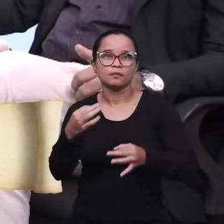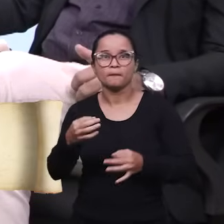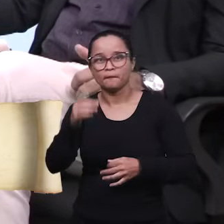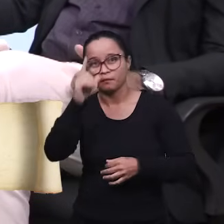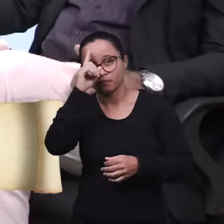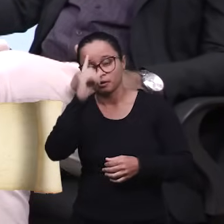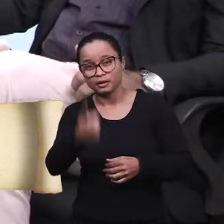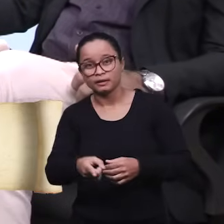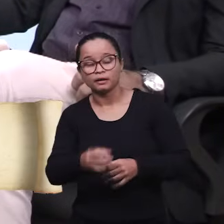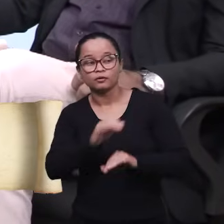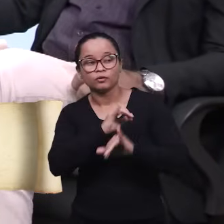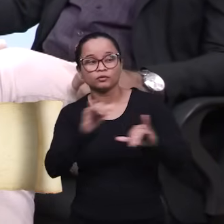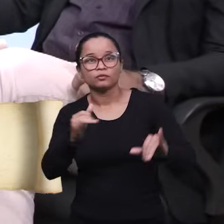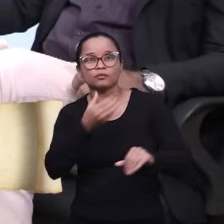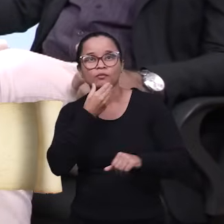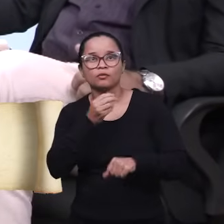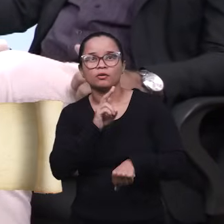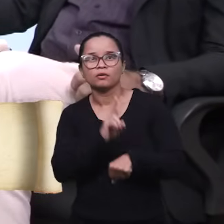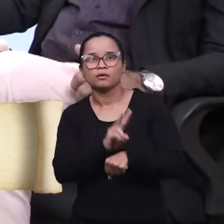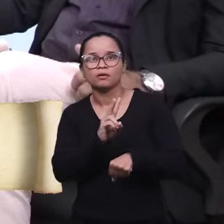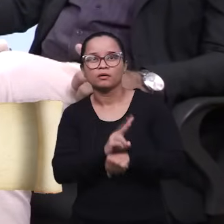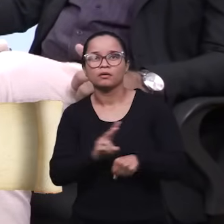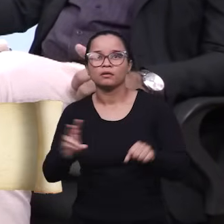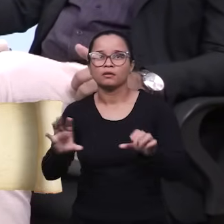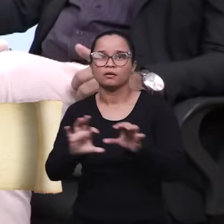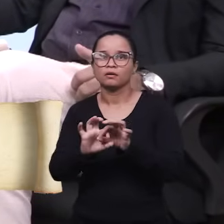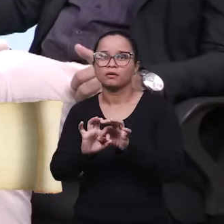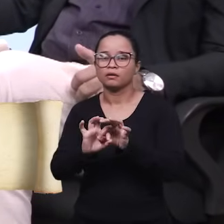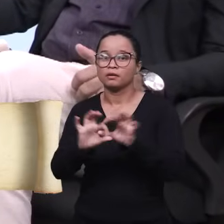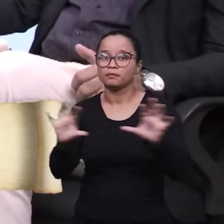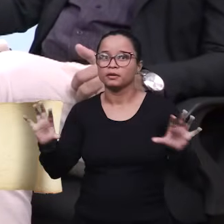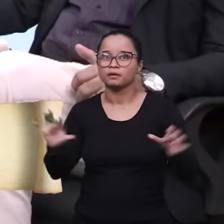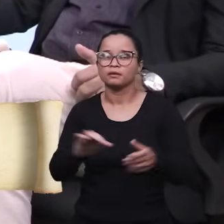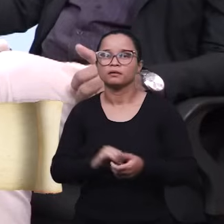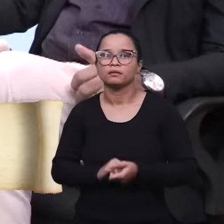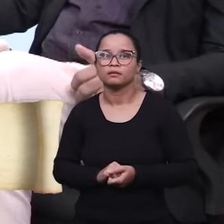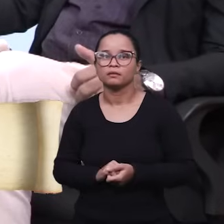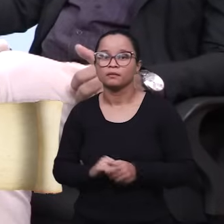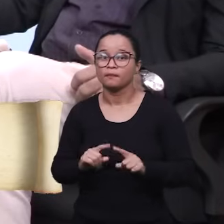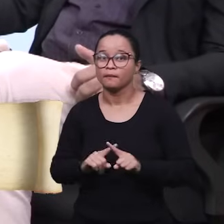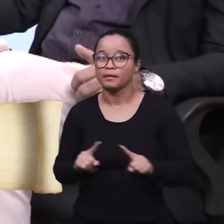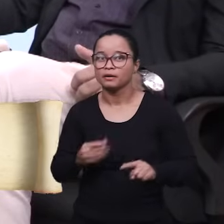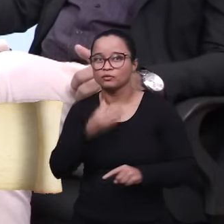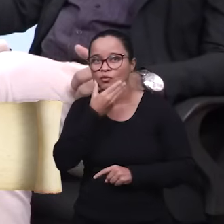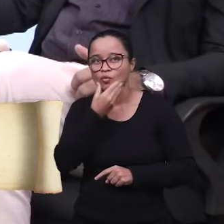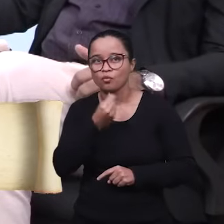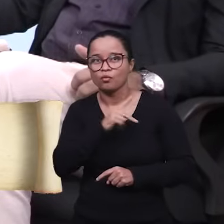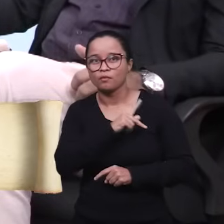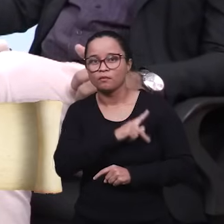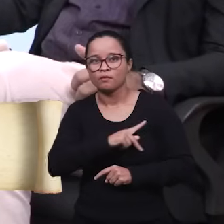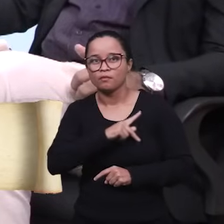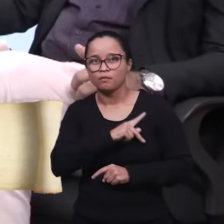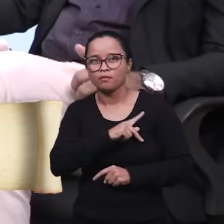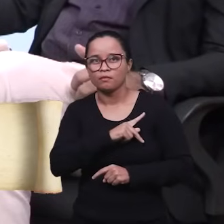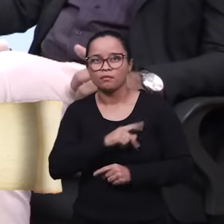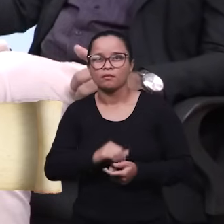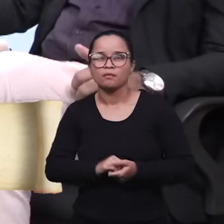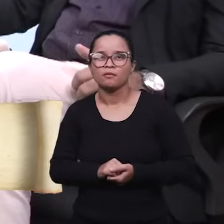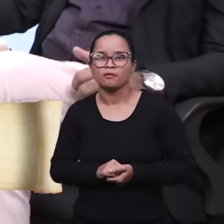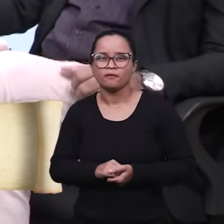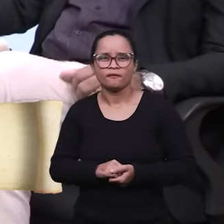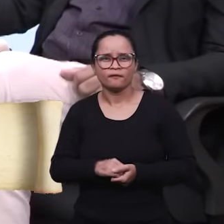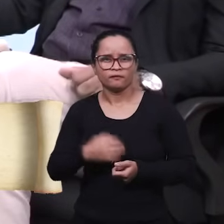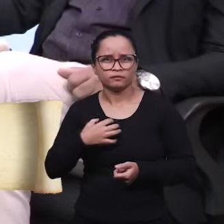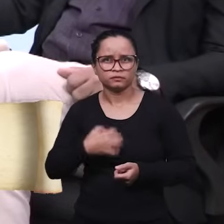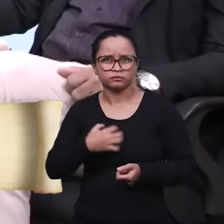recado para o carcereiro dizendo que libertasse, mas Paulo ficou um pouco